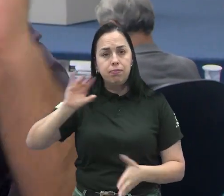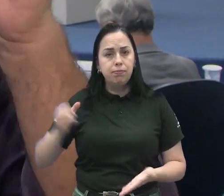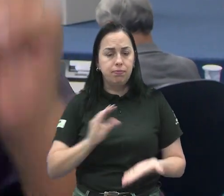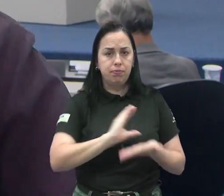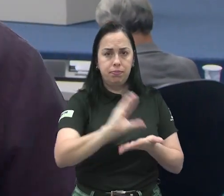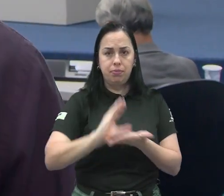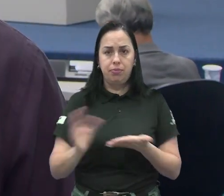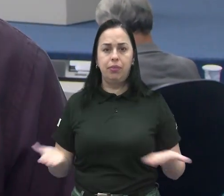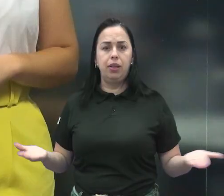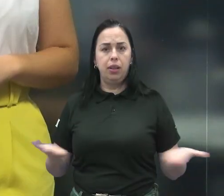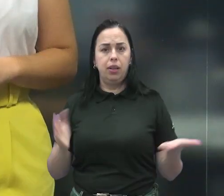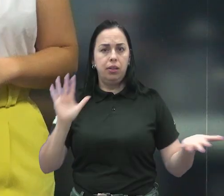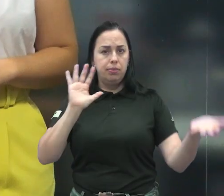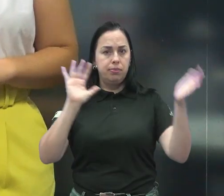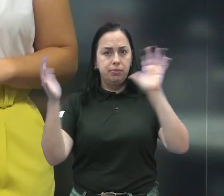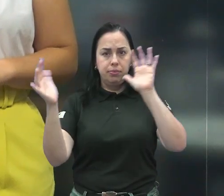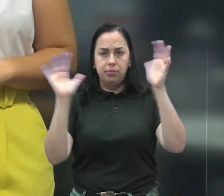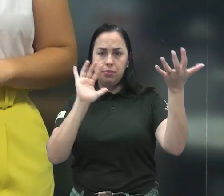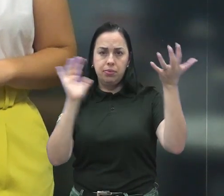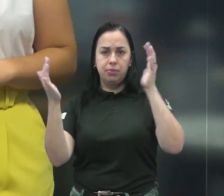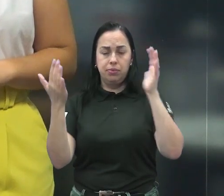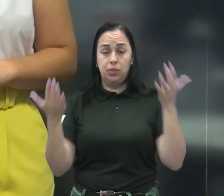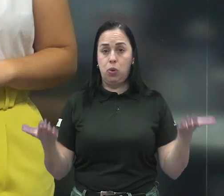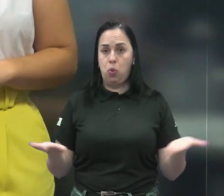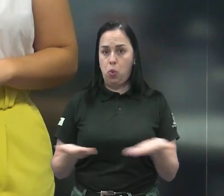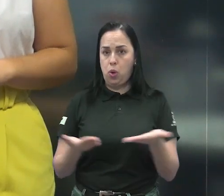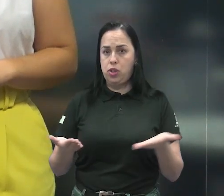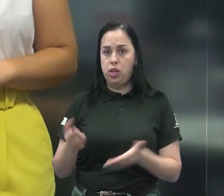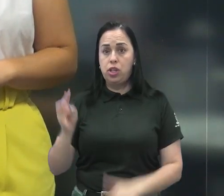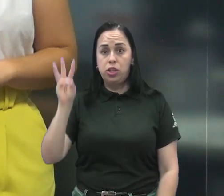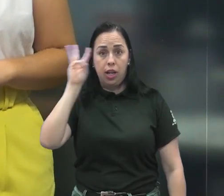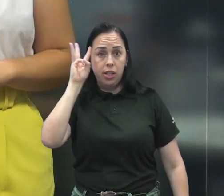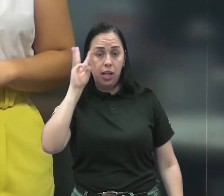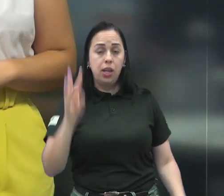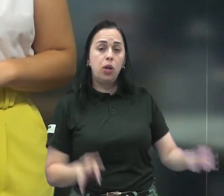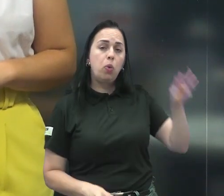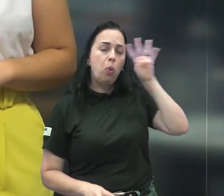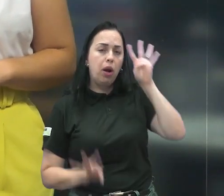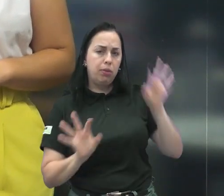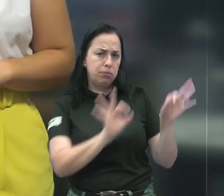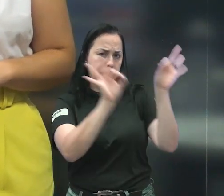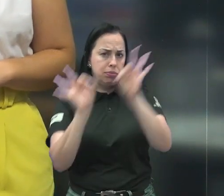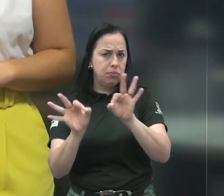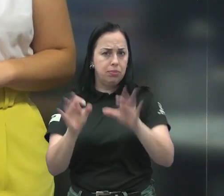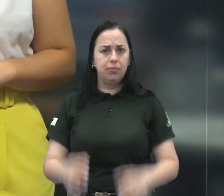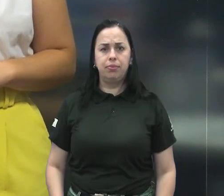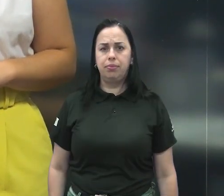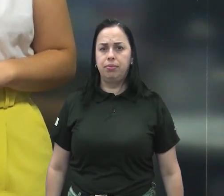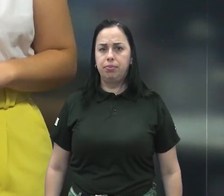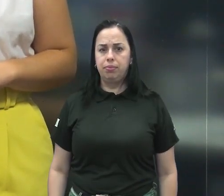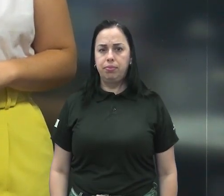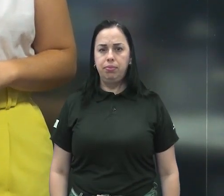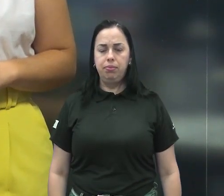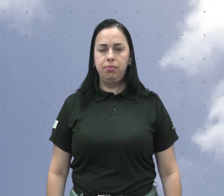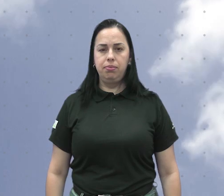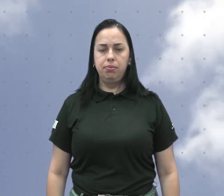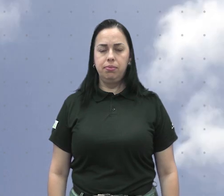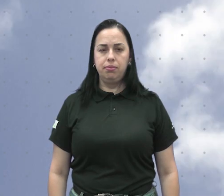vindo do governo federal. Hora de saber como ficam as temperaturas nesta terça e quarta-feira. Confira na